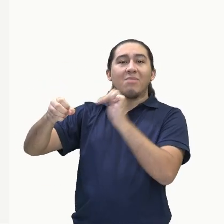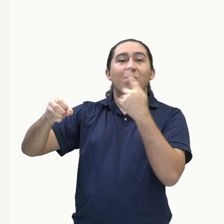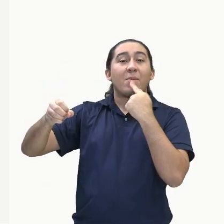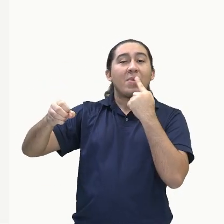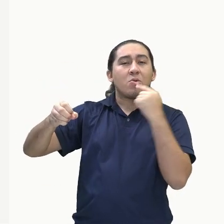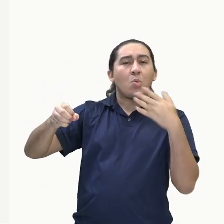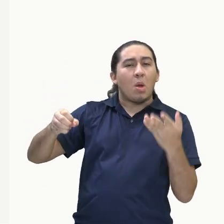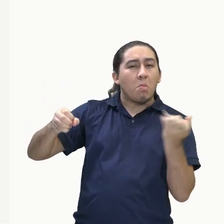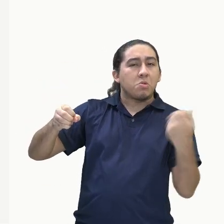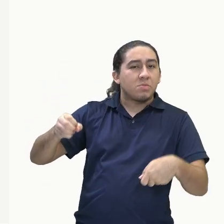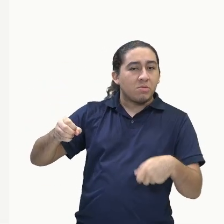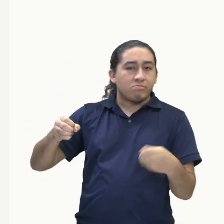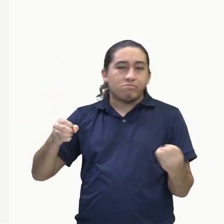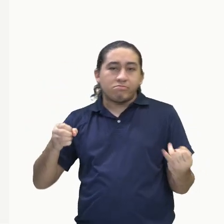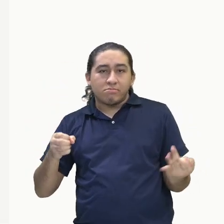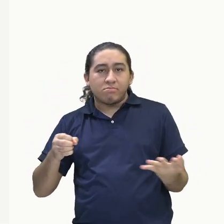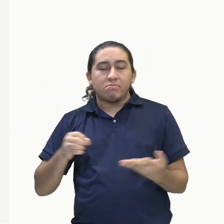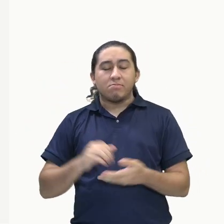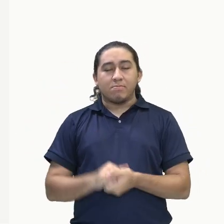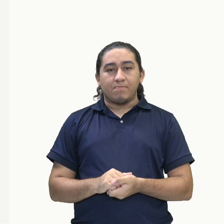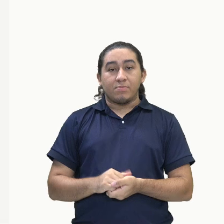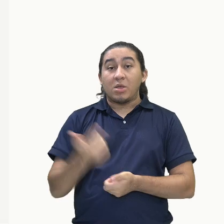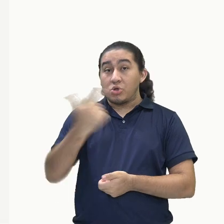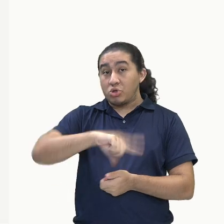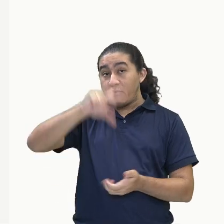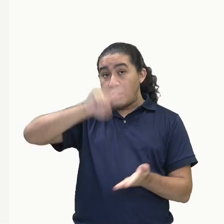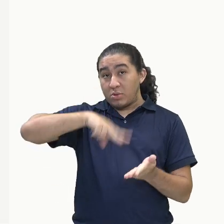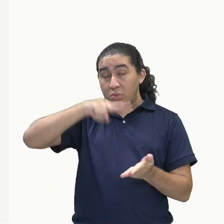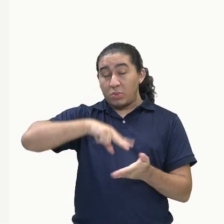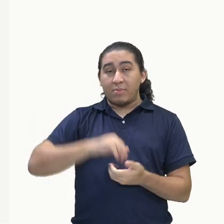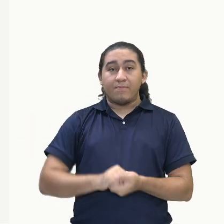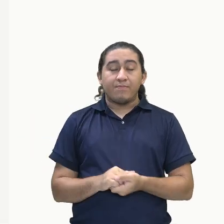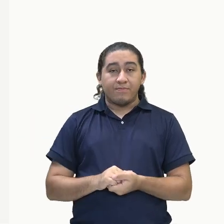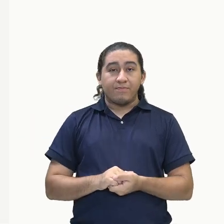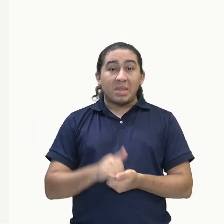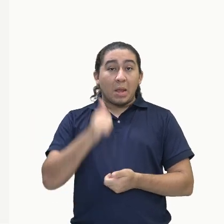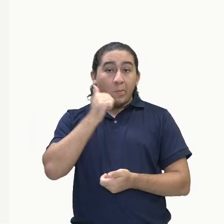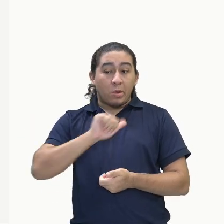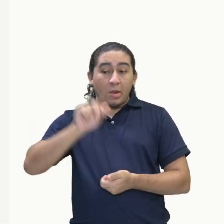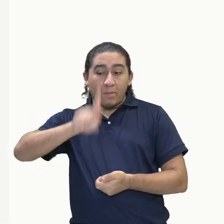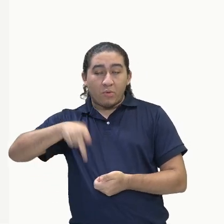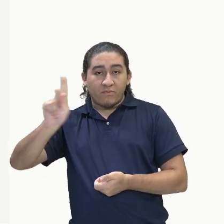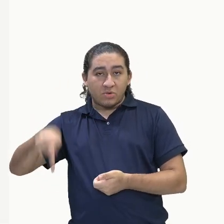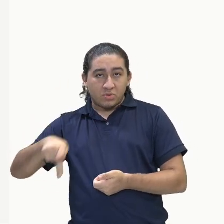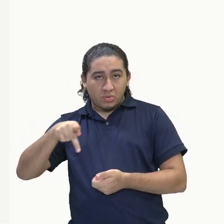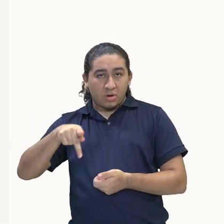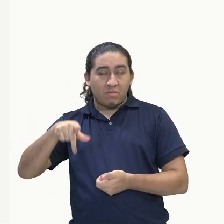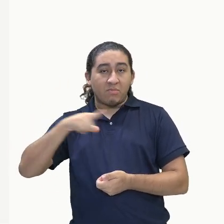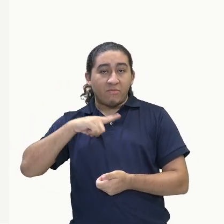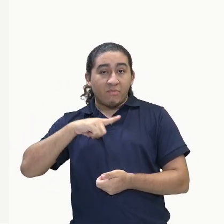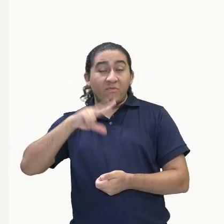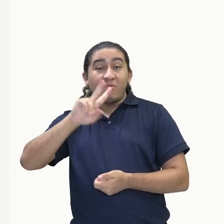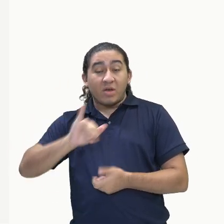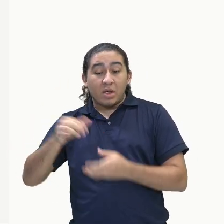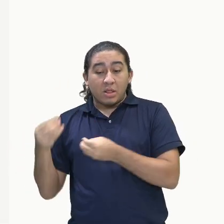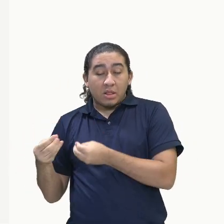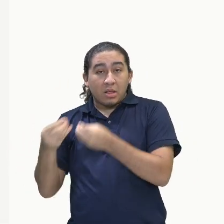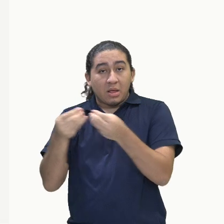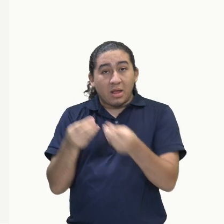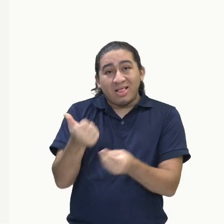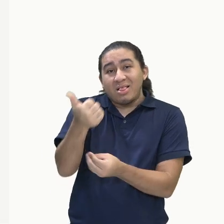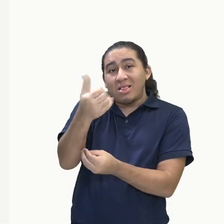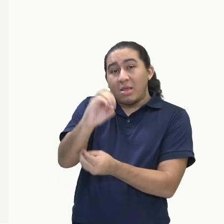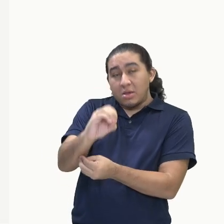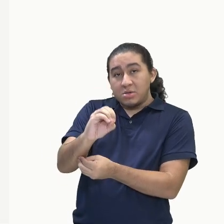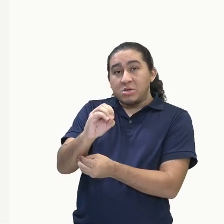de novo, Lucas, a professora de Lucas, né, levou 10 pirulitos e aí ele vai